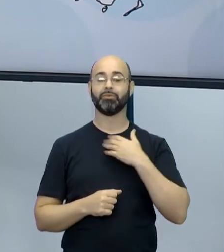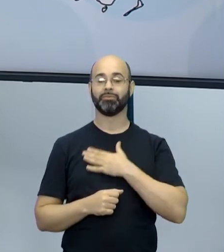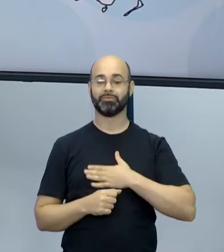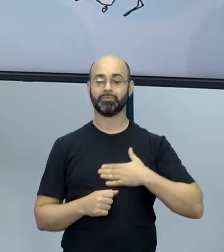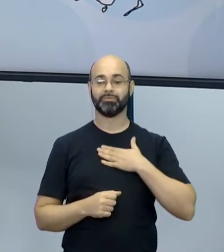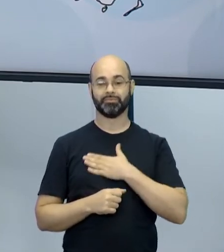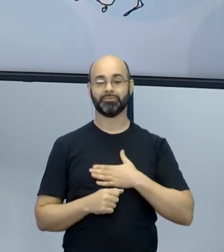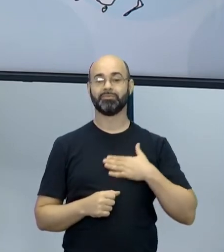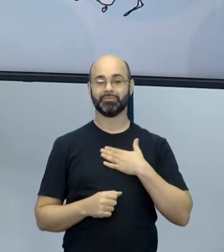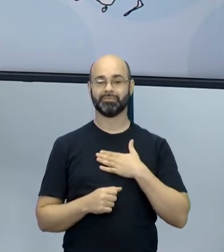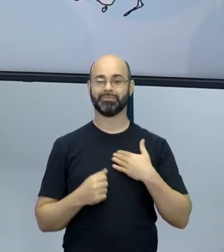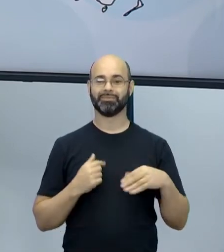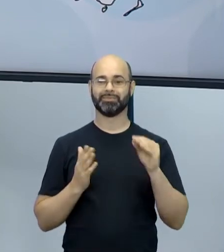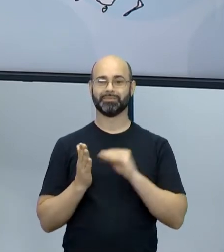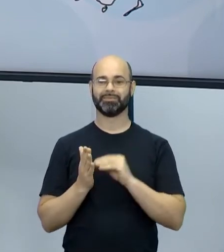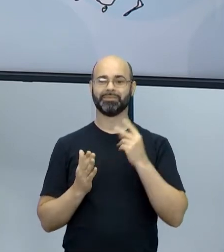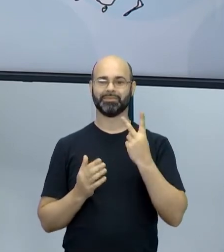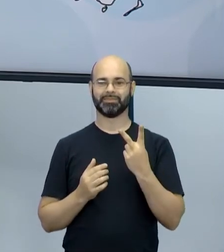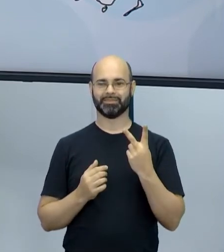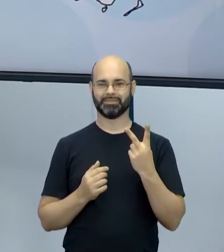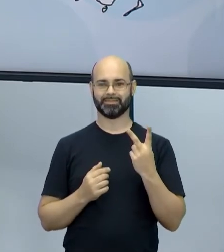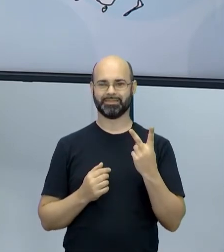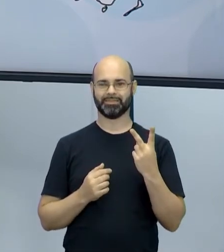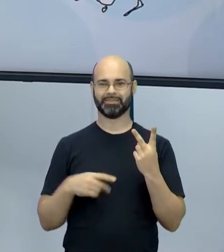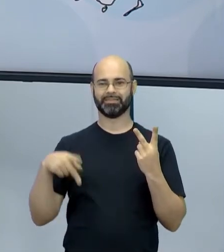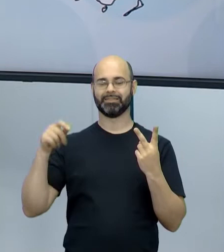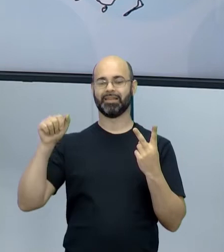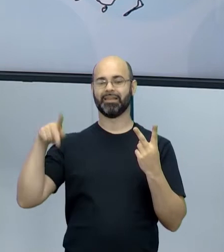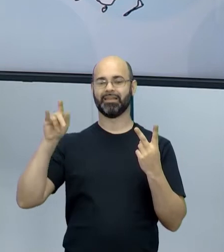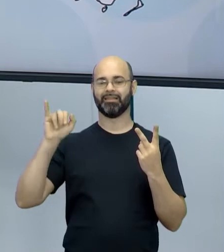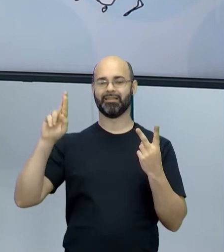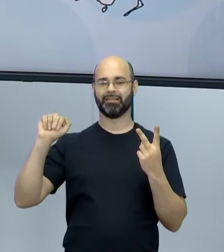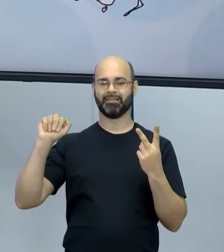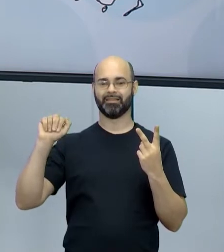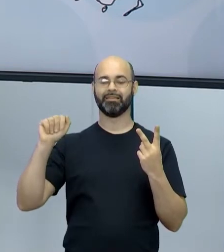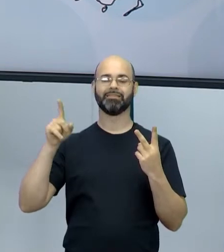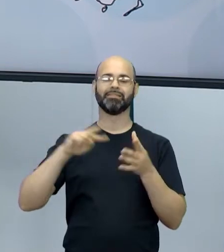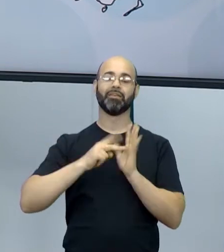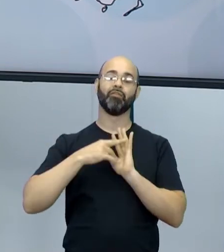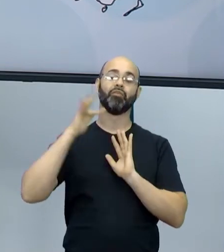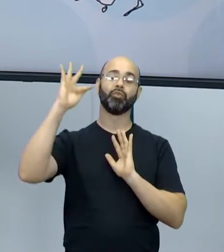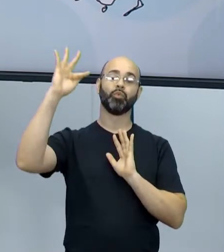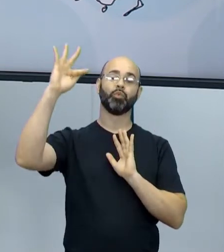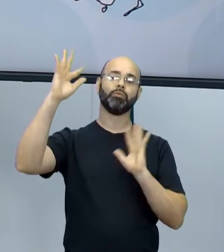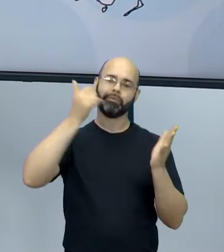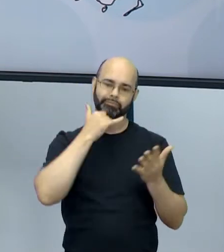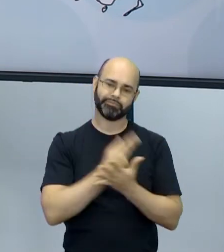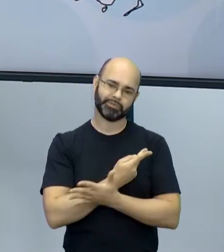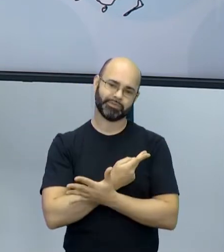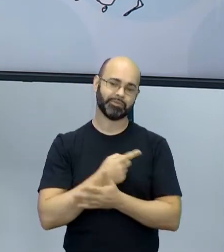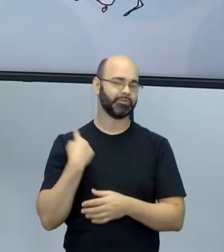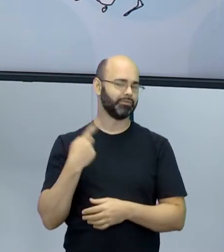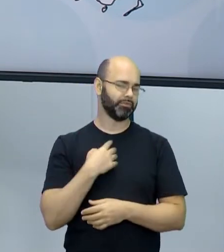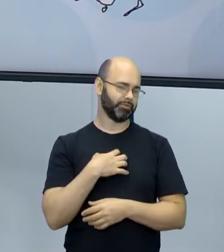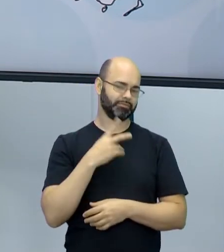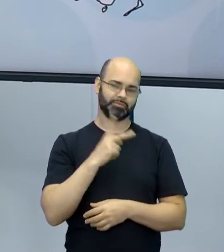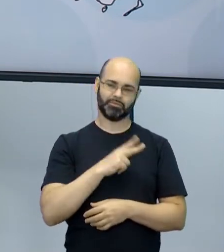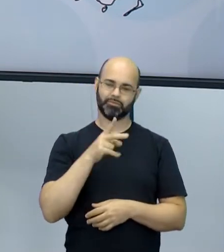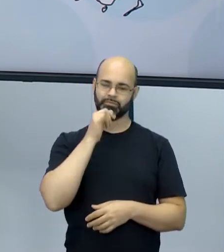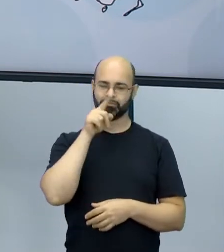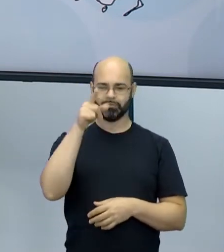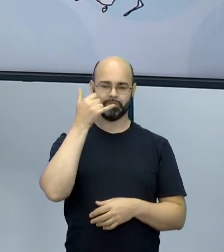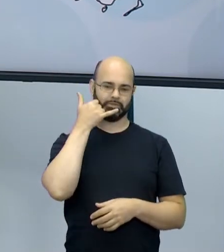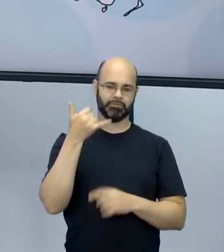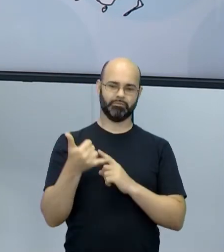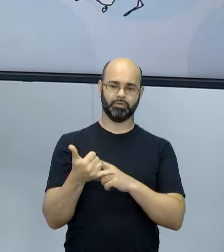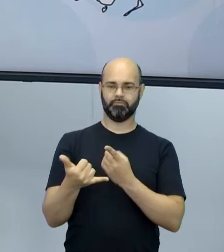errado. Eu coloquei 2 aqui, o Mad Max e o Akira. Futuro que deu errado. E a gente está vivendo o futuro. Puxa vida, você está aí com o seu celular